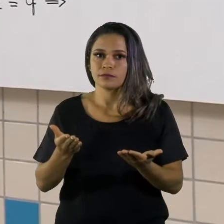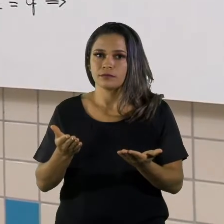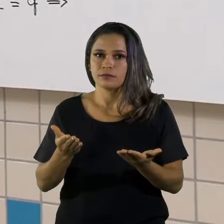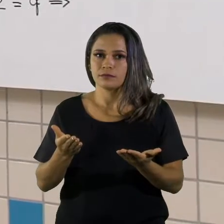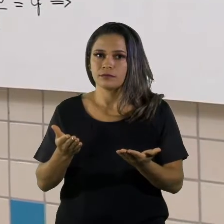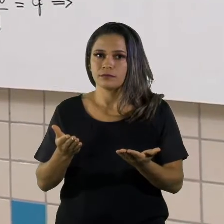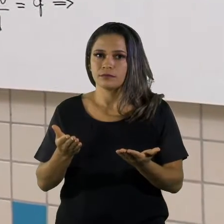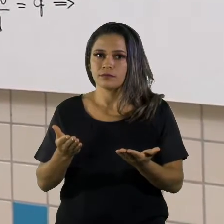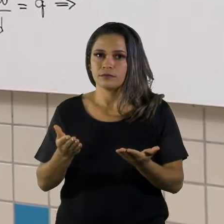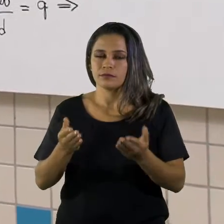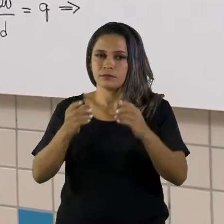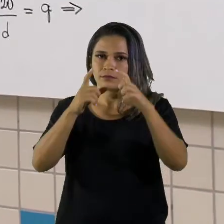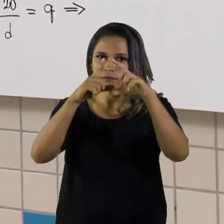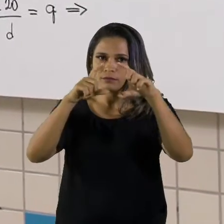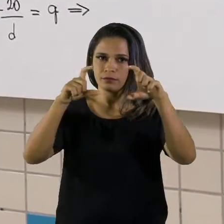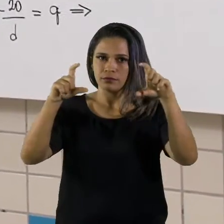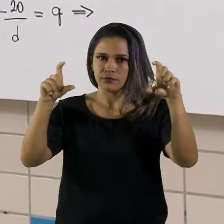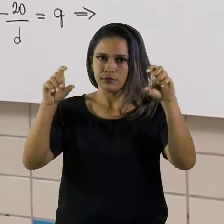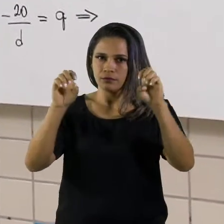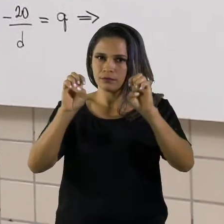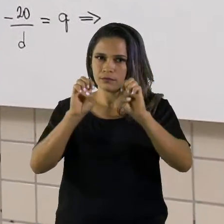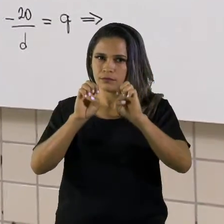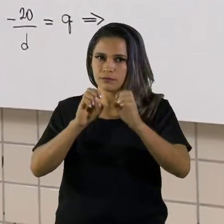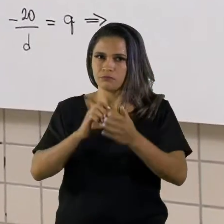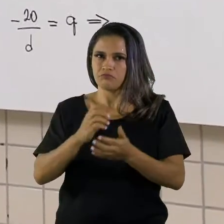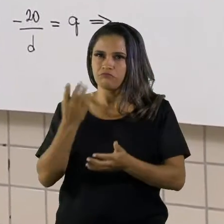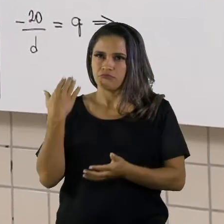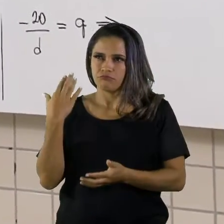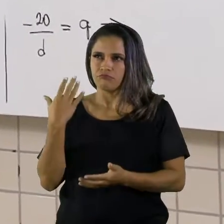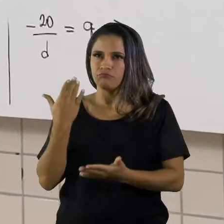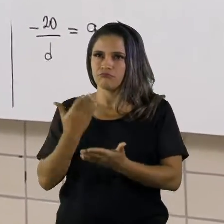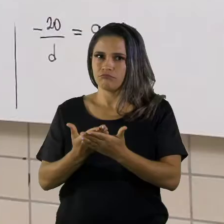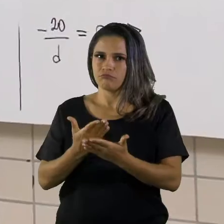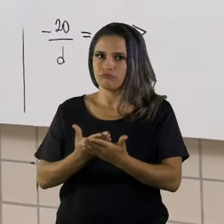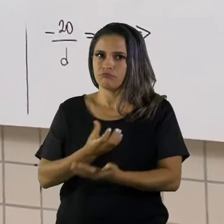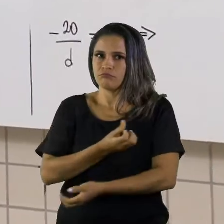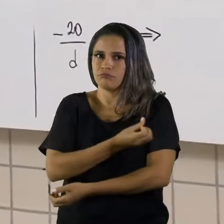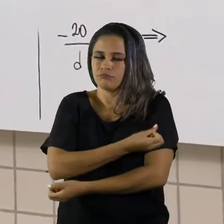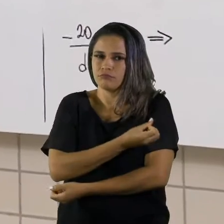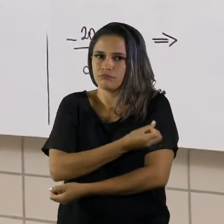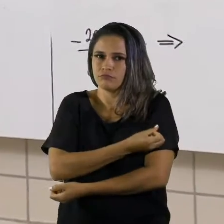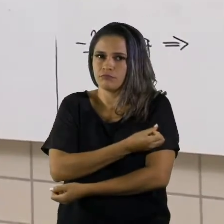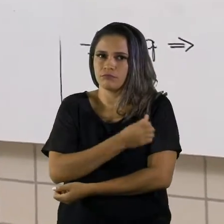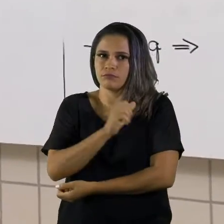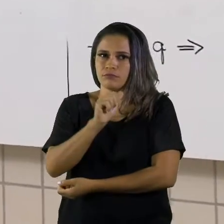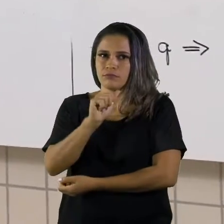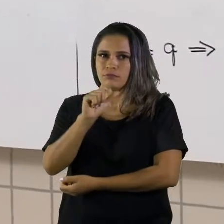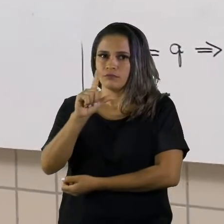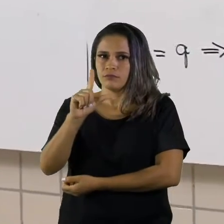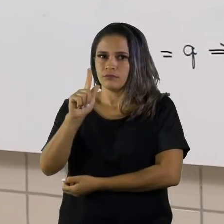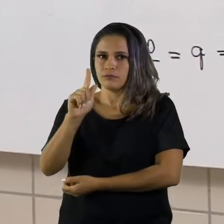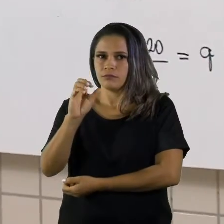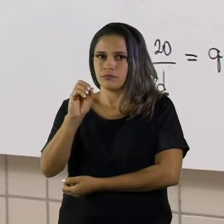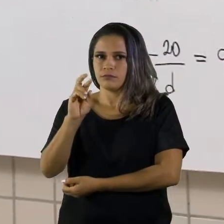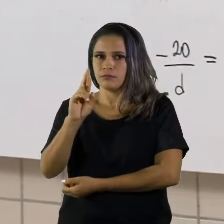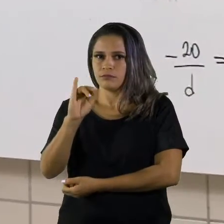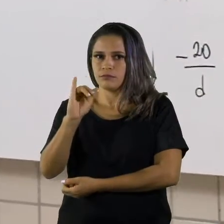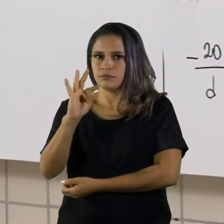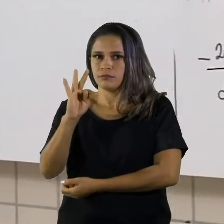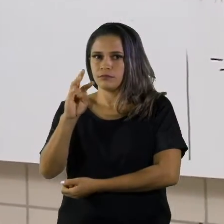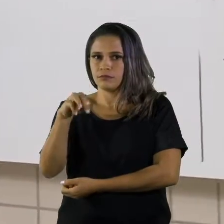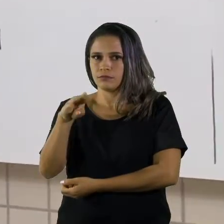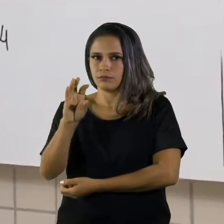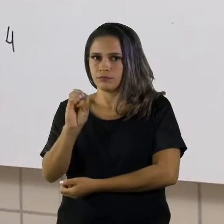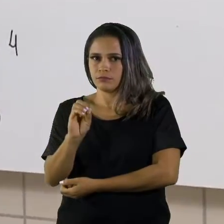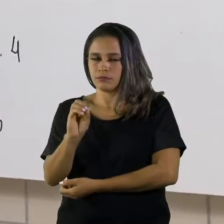esquema que vocês devem ter visto nos 6º anos, que é o algoritmo da divisão, né?